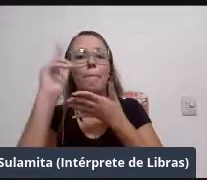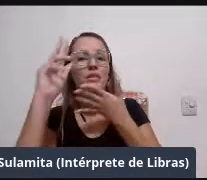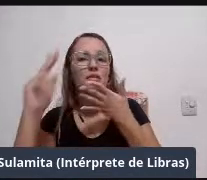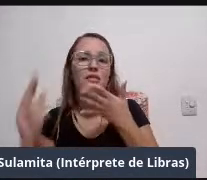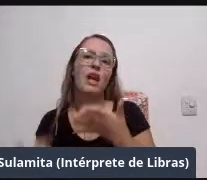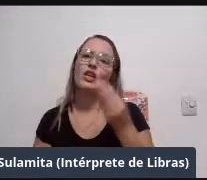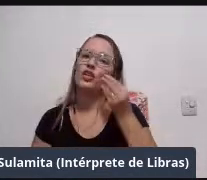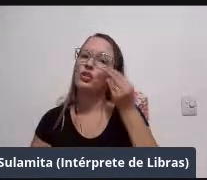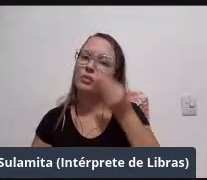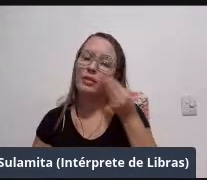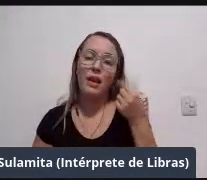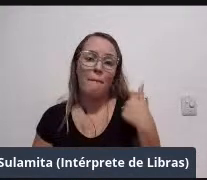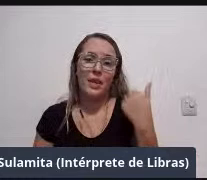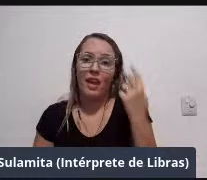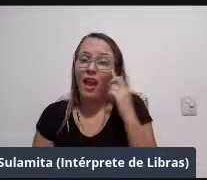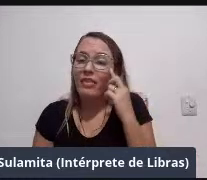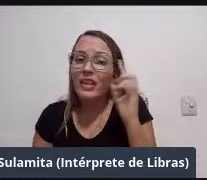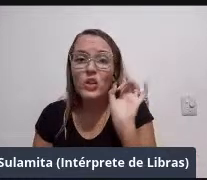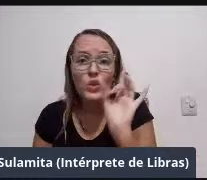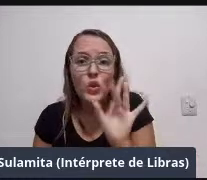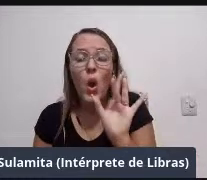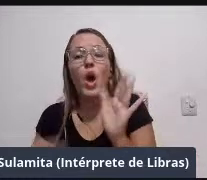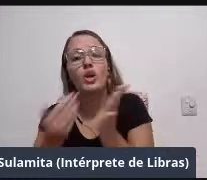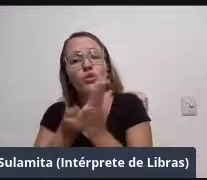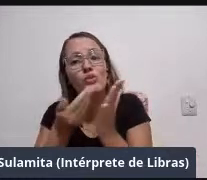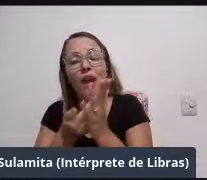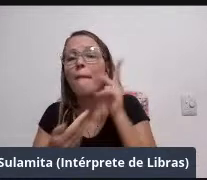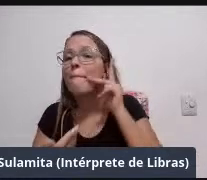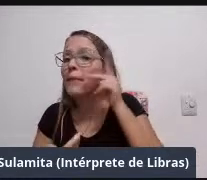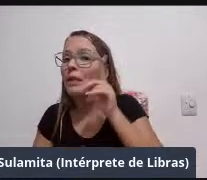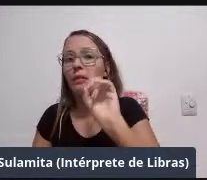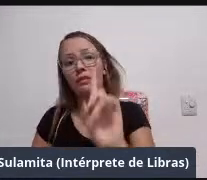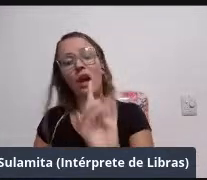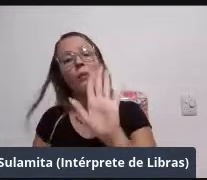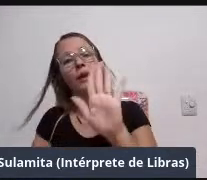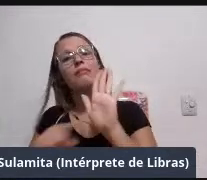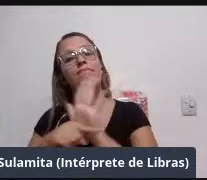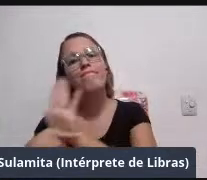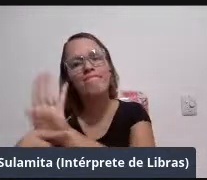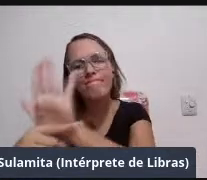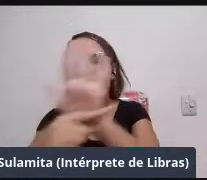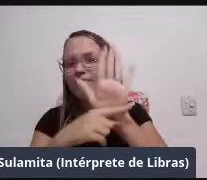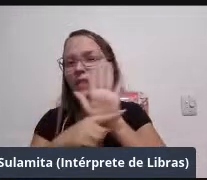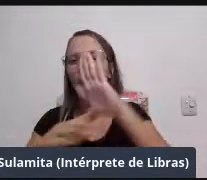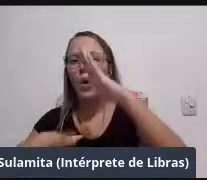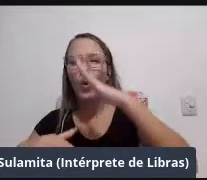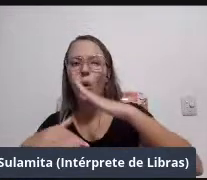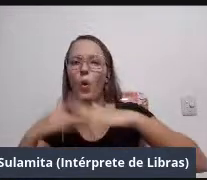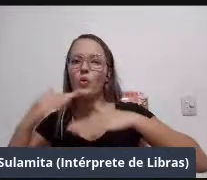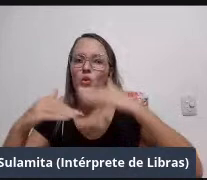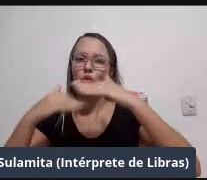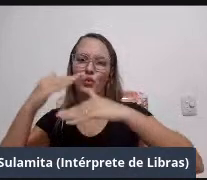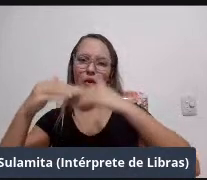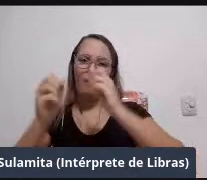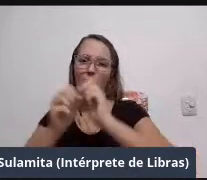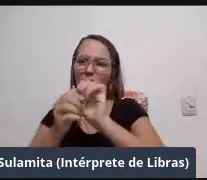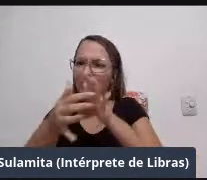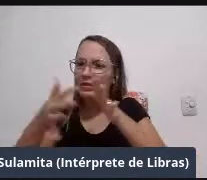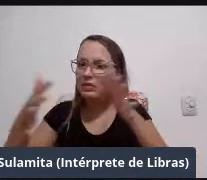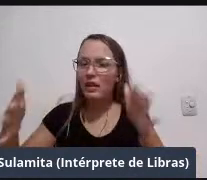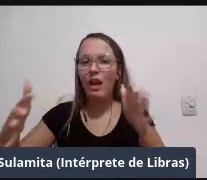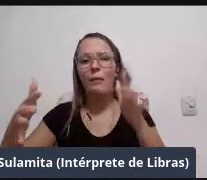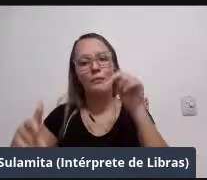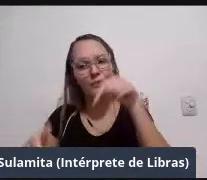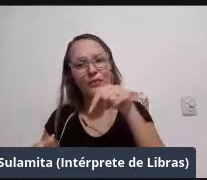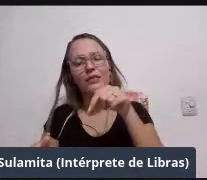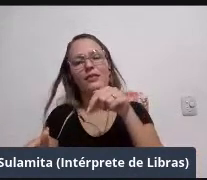ao estudar Paraíba não era só estudar Paraíba, era ajudar a construir esse quadro mais amplo da educação brasileira